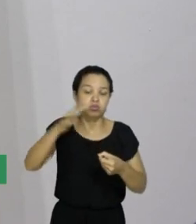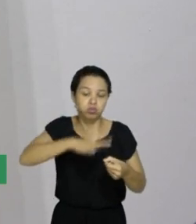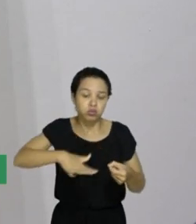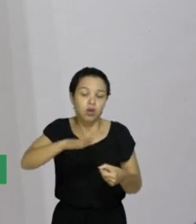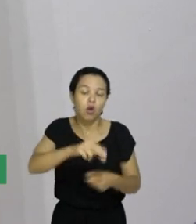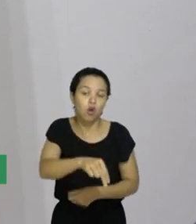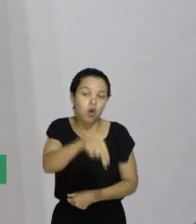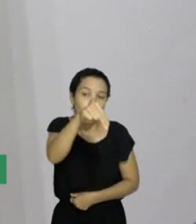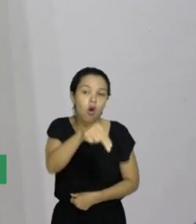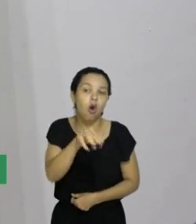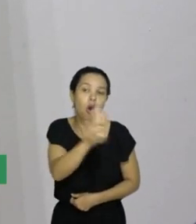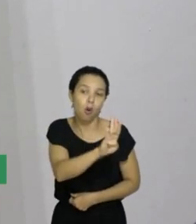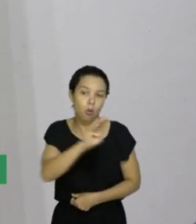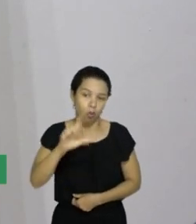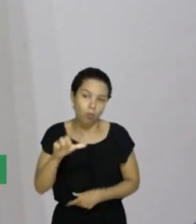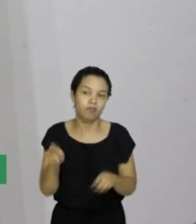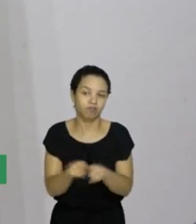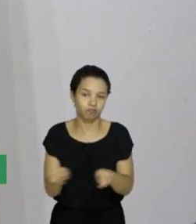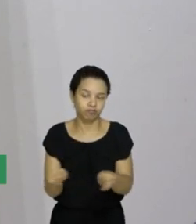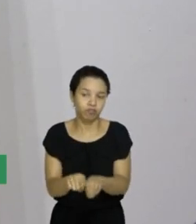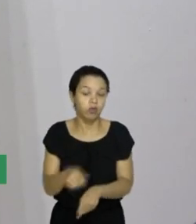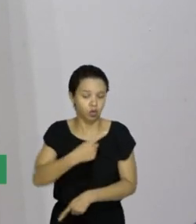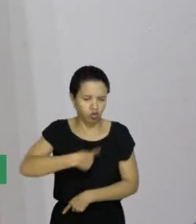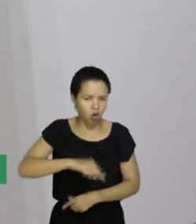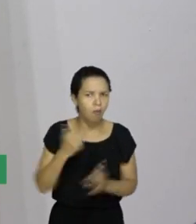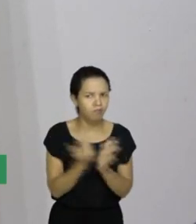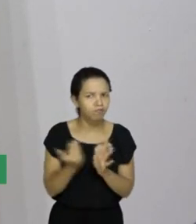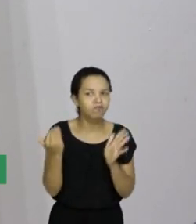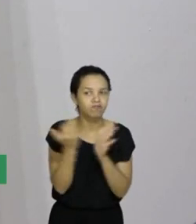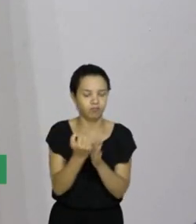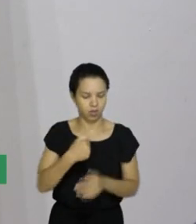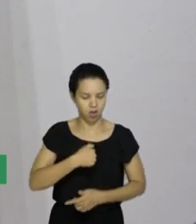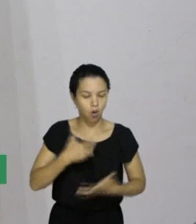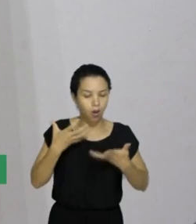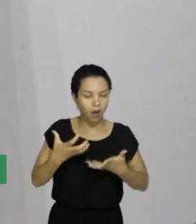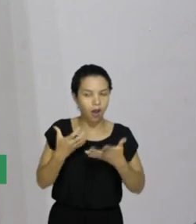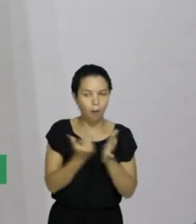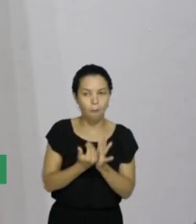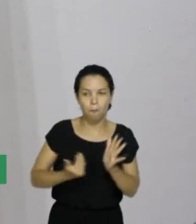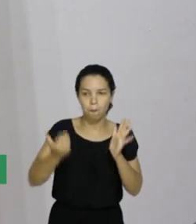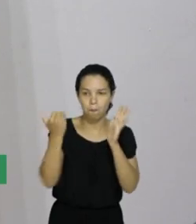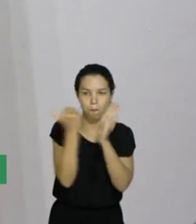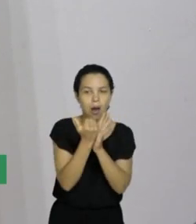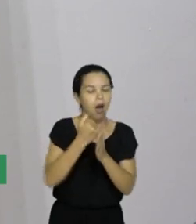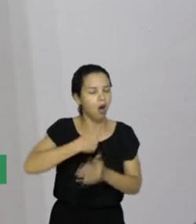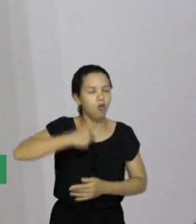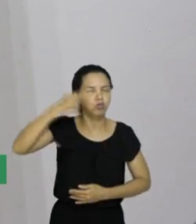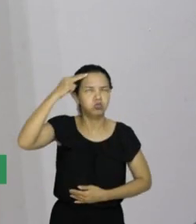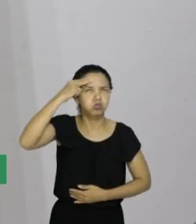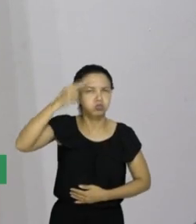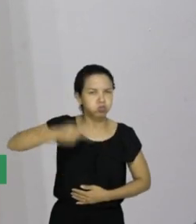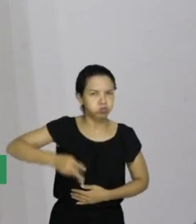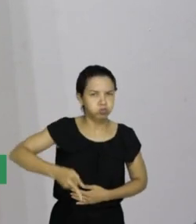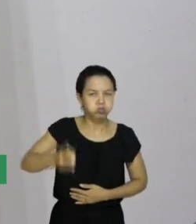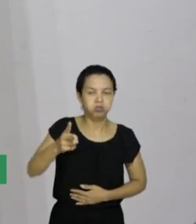Blumenau nós podemos fazer mais eu quero fazer mais nunca deixei de sonhar